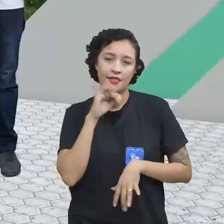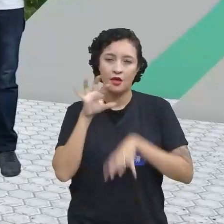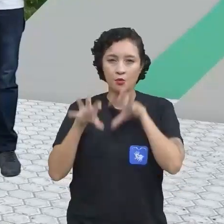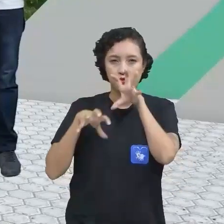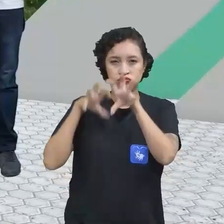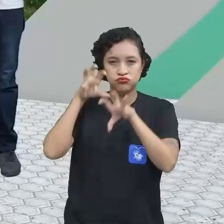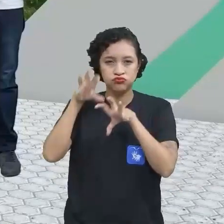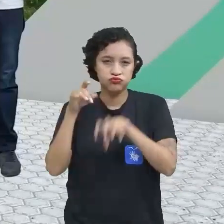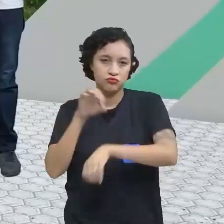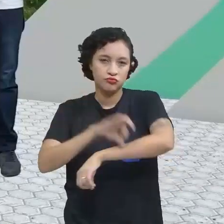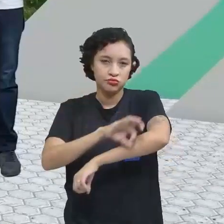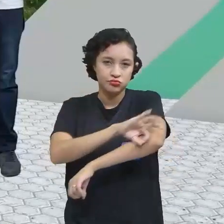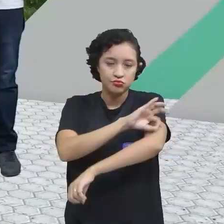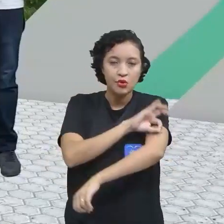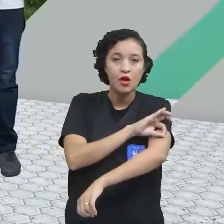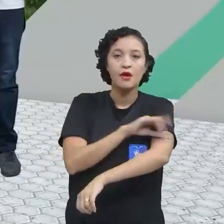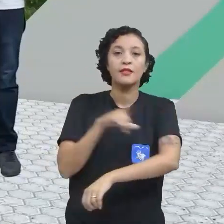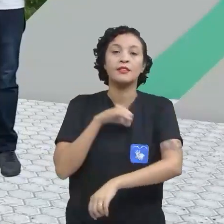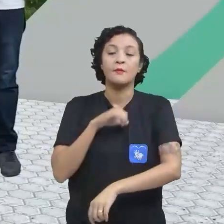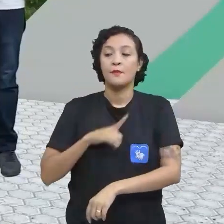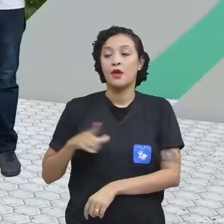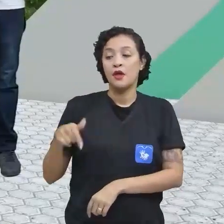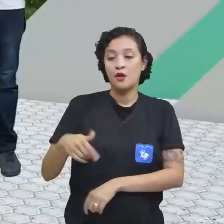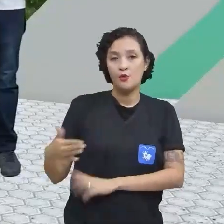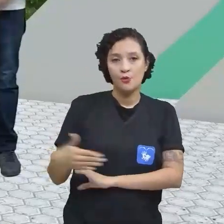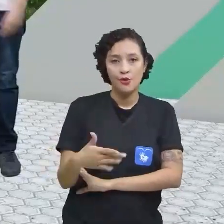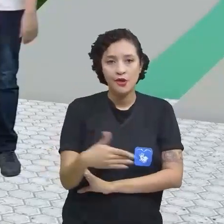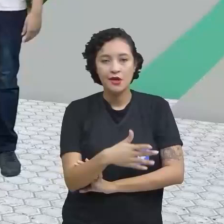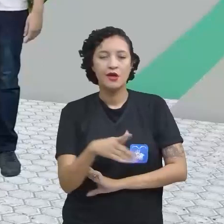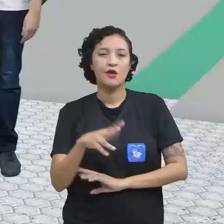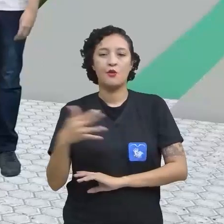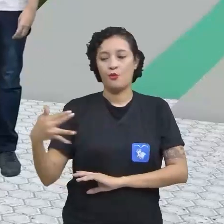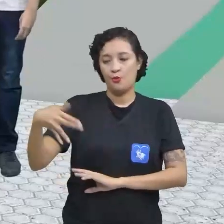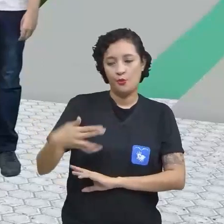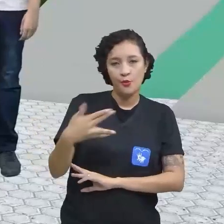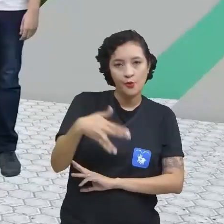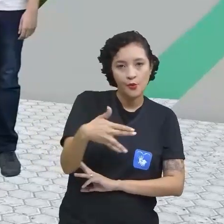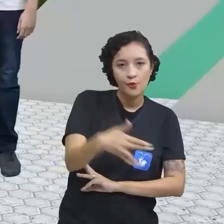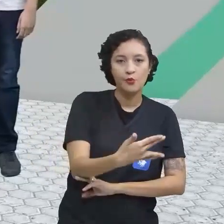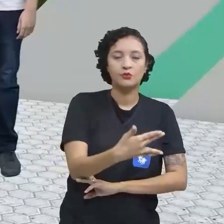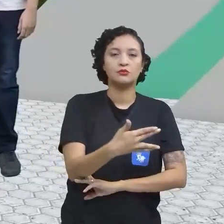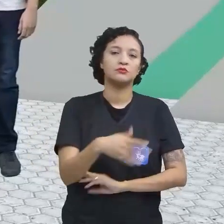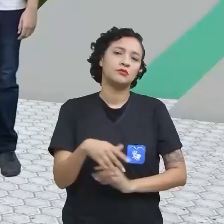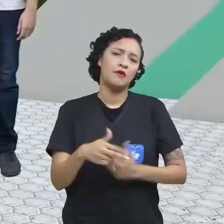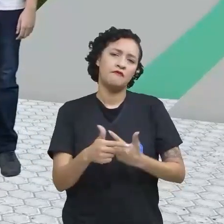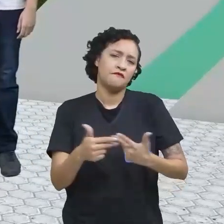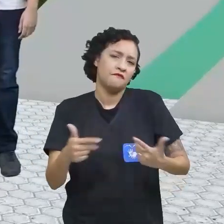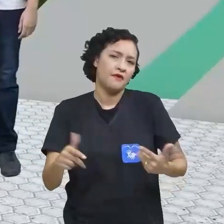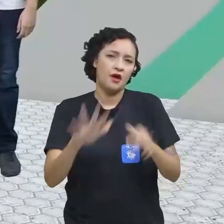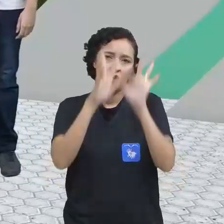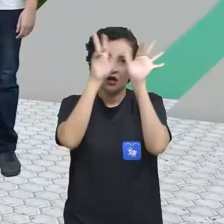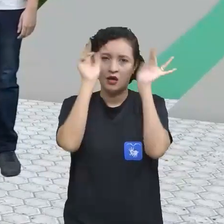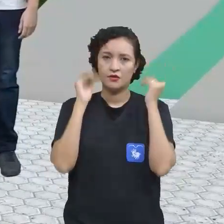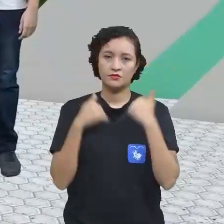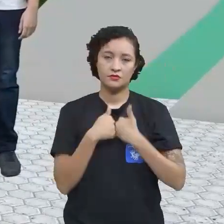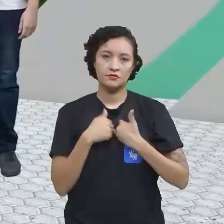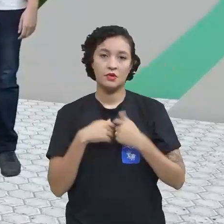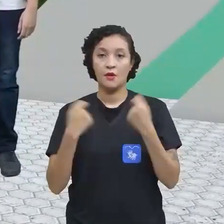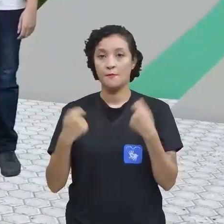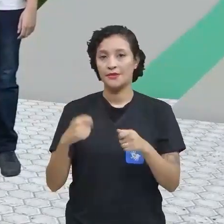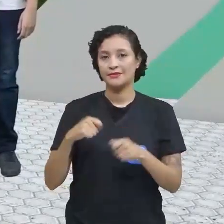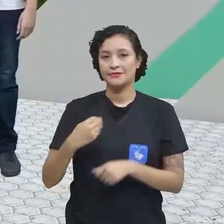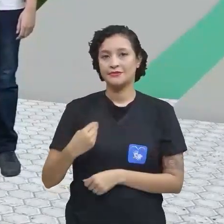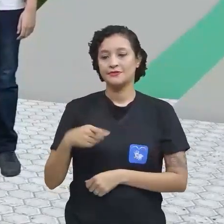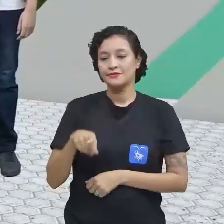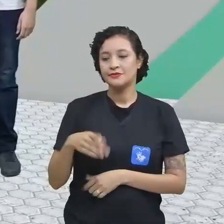o peixe-boi, o boto, muitos outros animais precisam da floresta amazônica, né? Eles precisam de todo esse